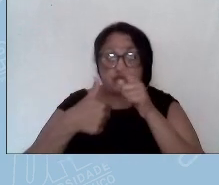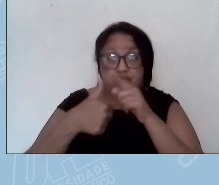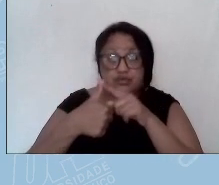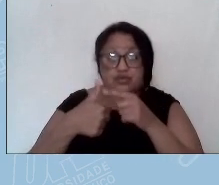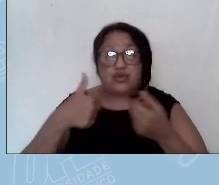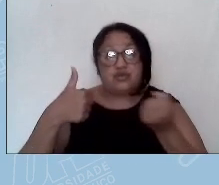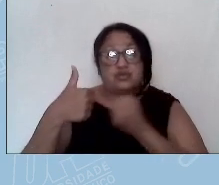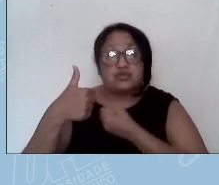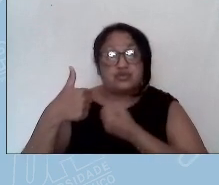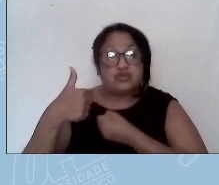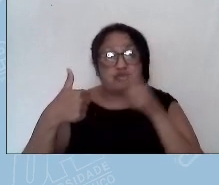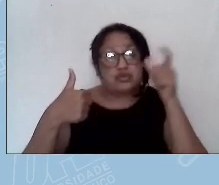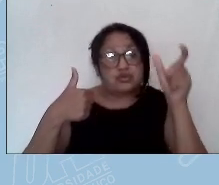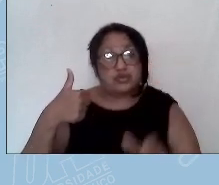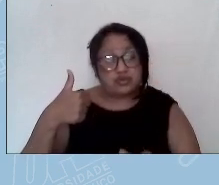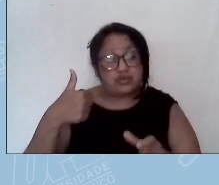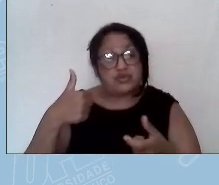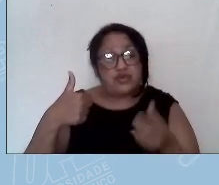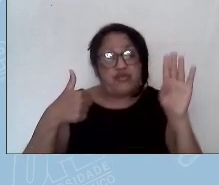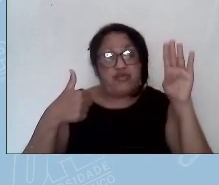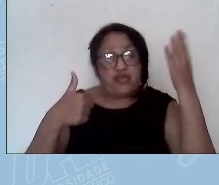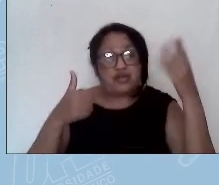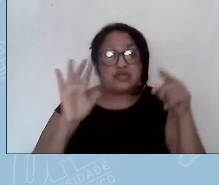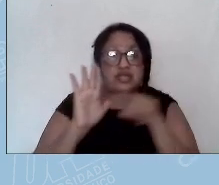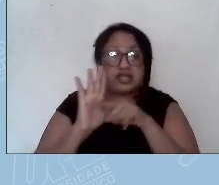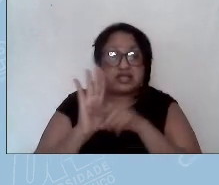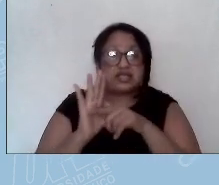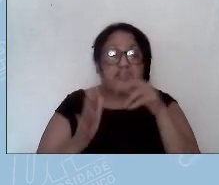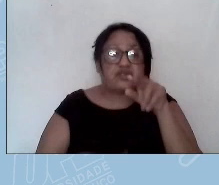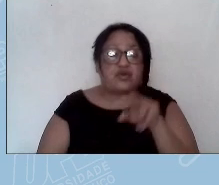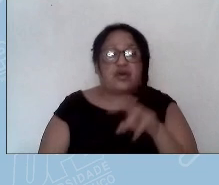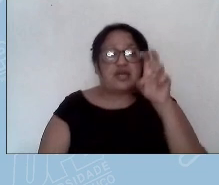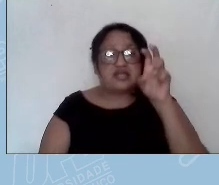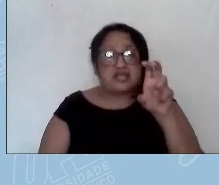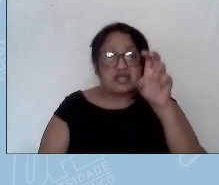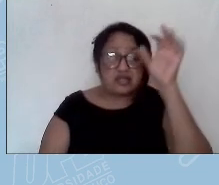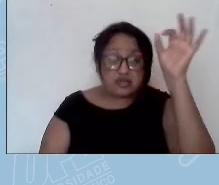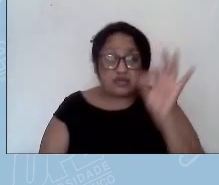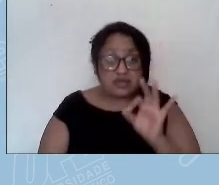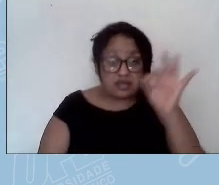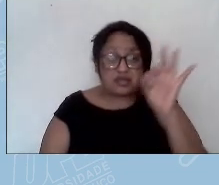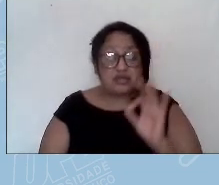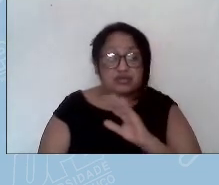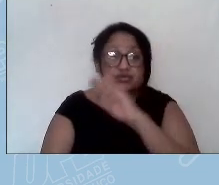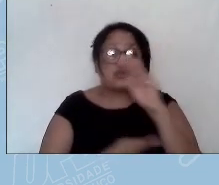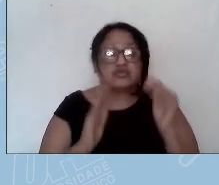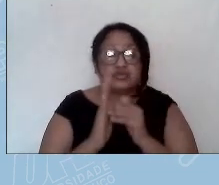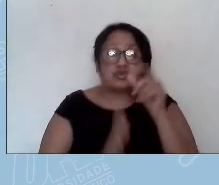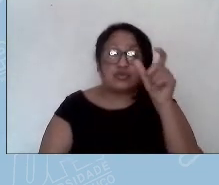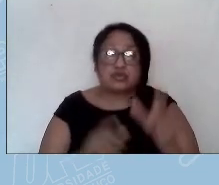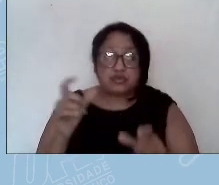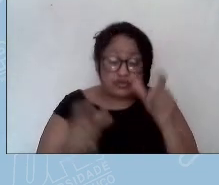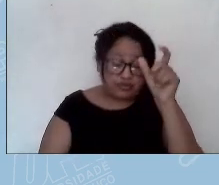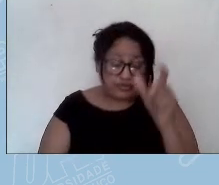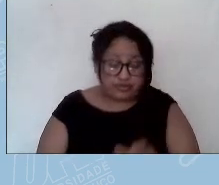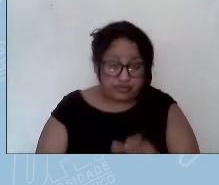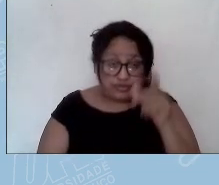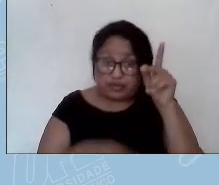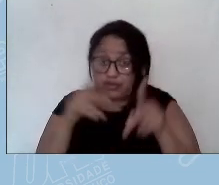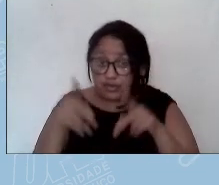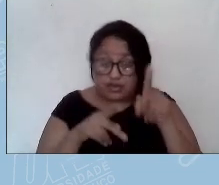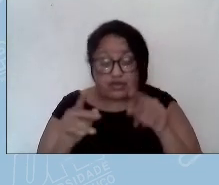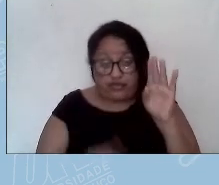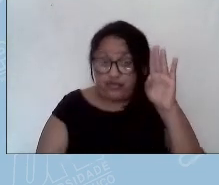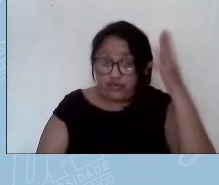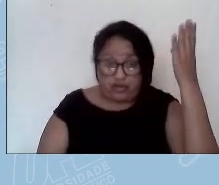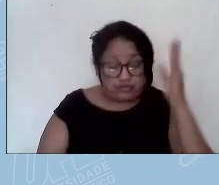apresentando falso negativo é igual a 5% do total da população isto é 5.000 pessoas é falso a gente